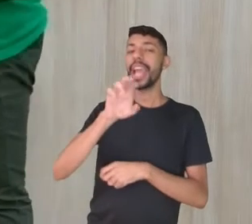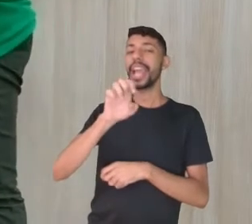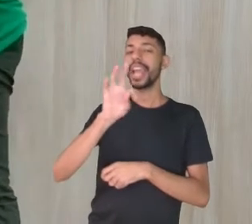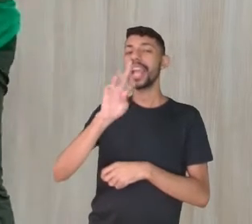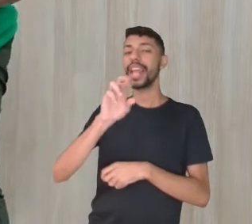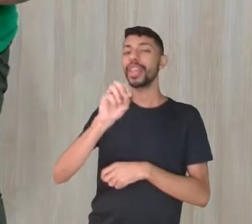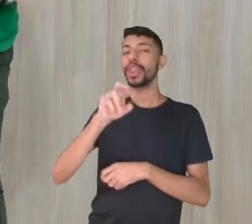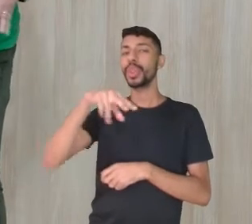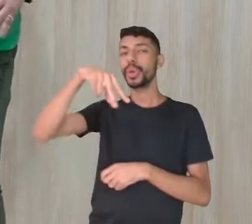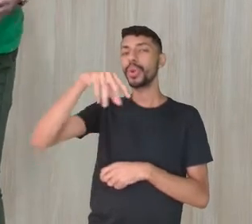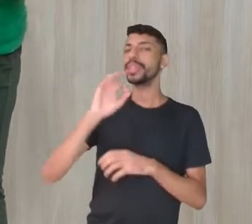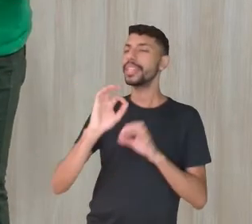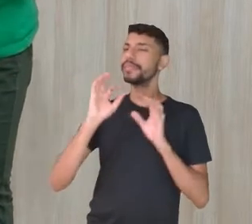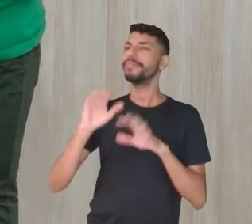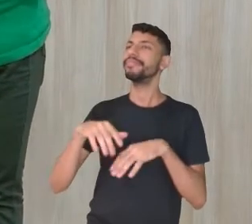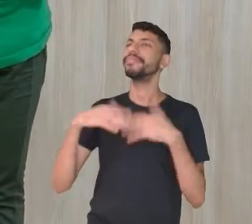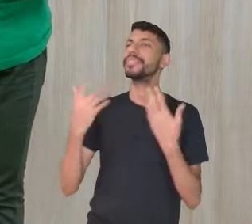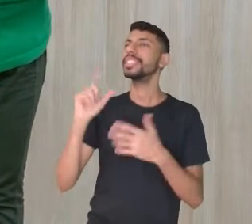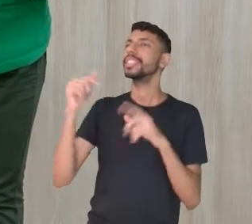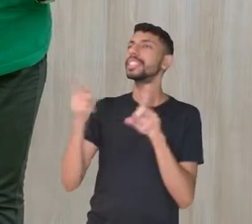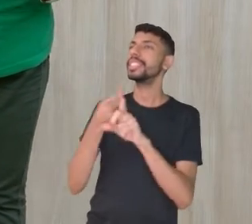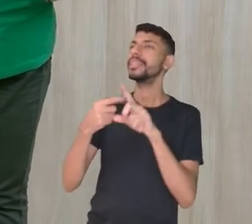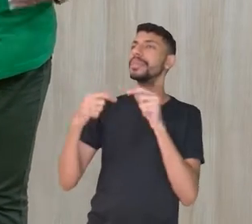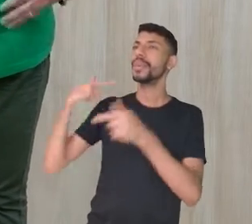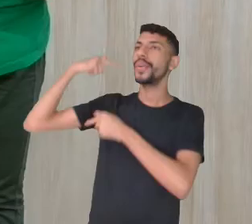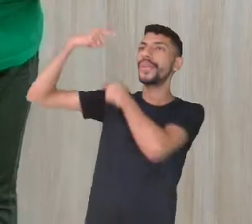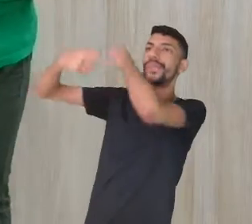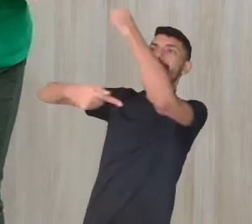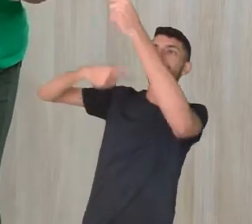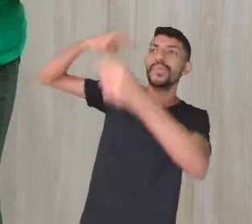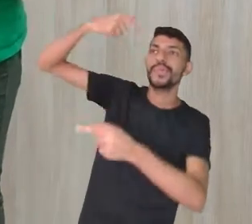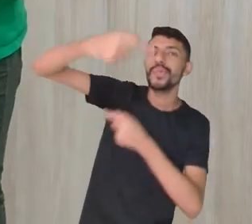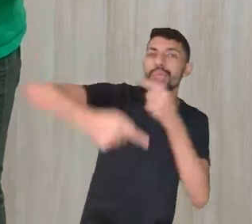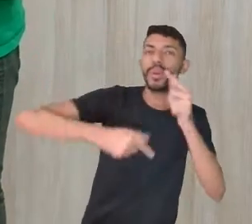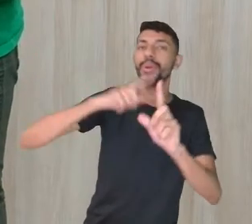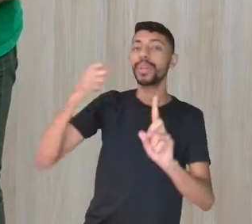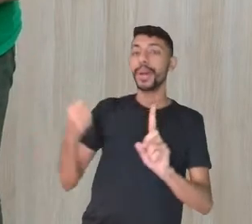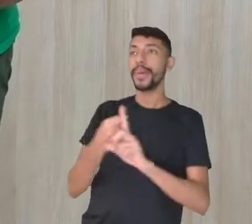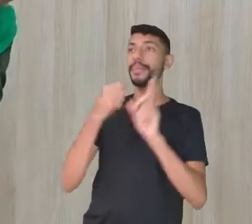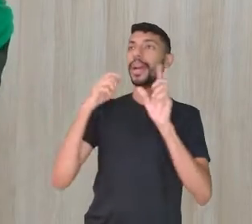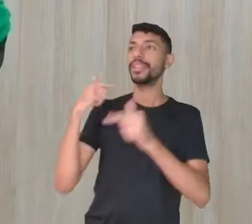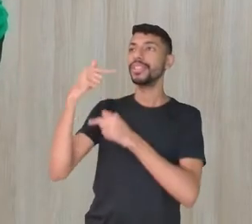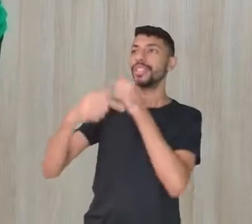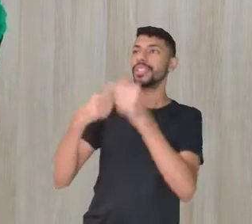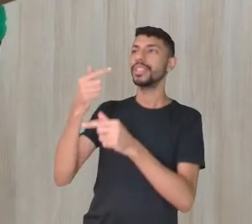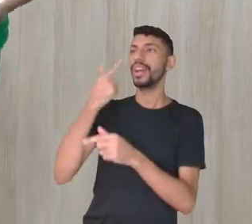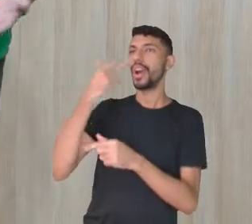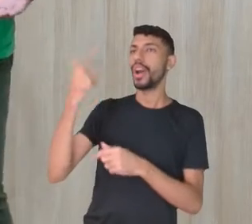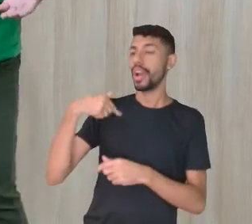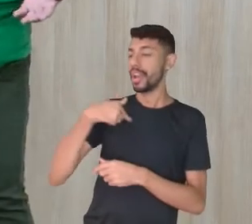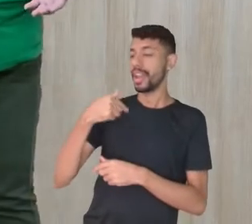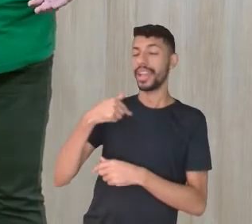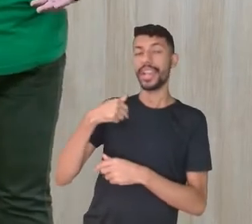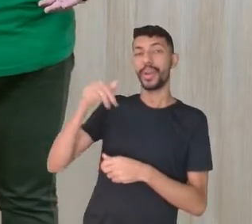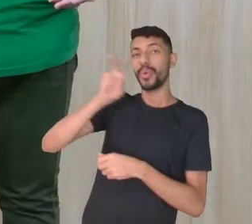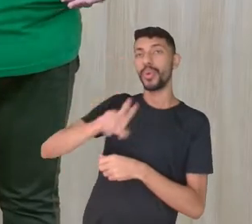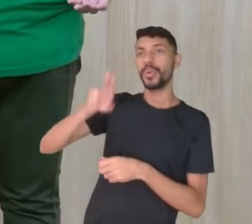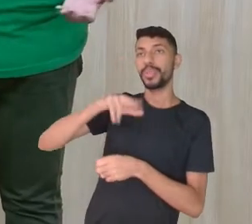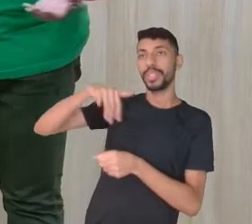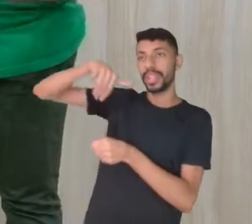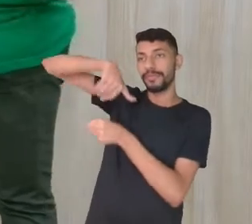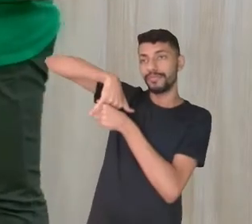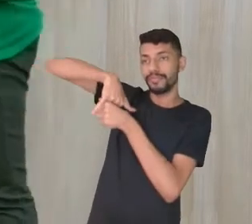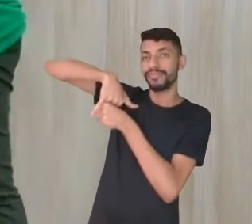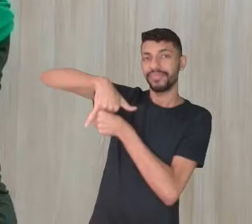eu trouxe aqui, né, que é a questão das gerações. Eu estou mostrando agora um impacto de geração. Eu lá com aquele telefone do